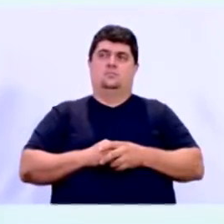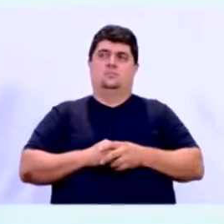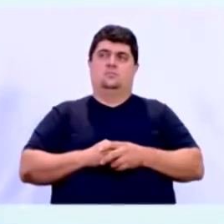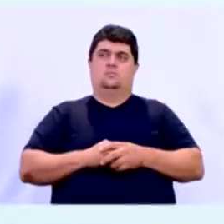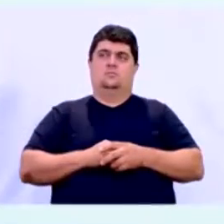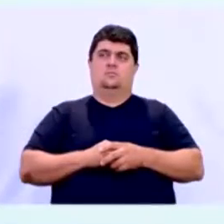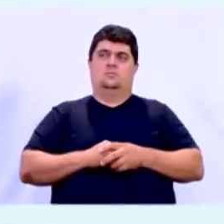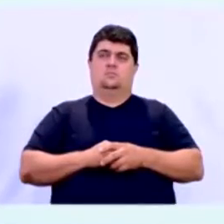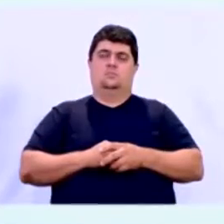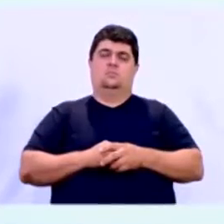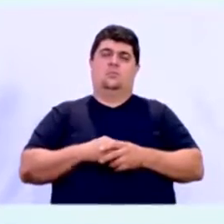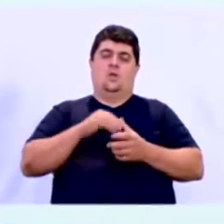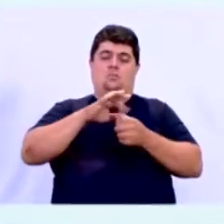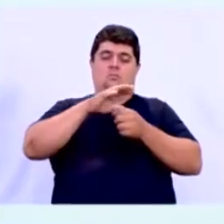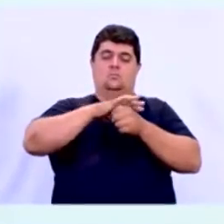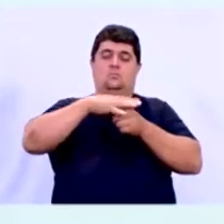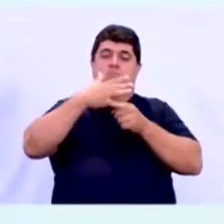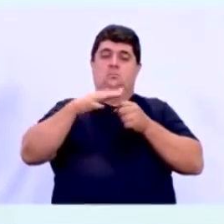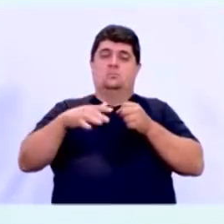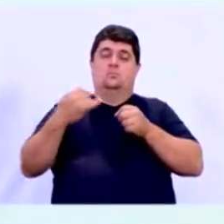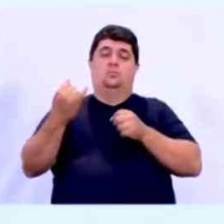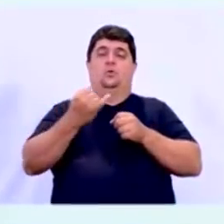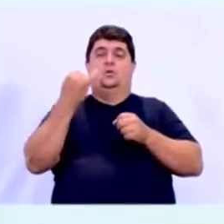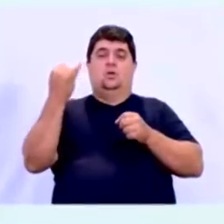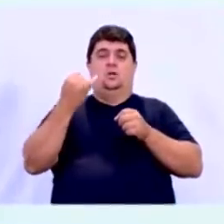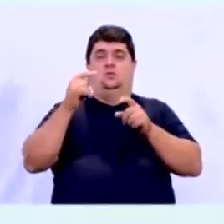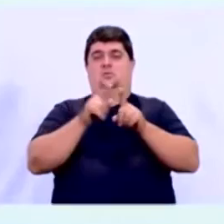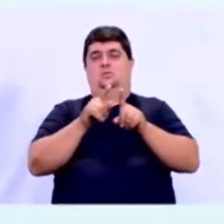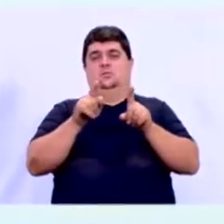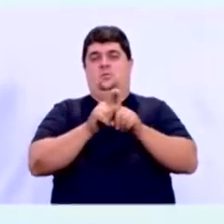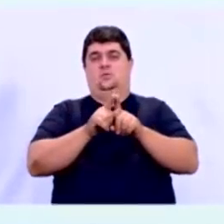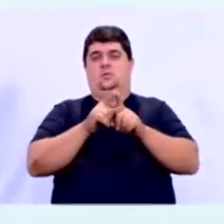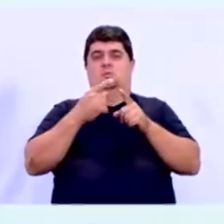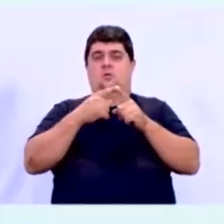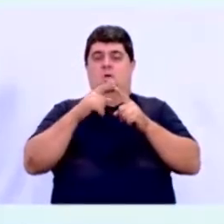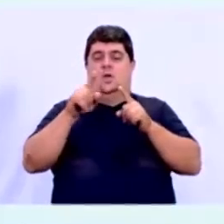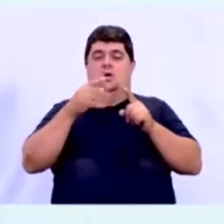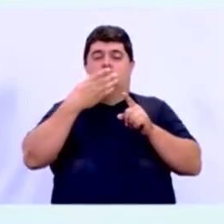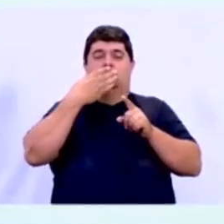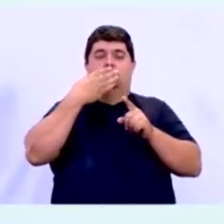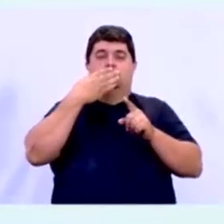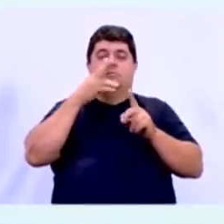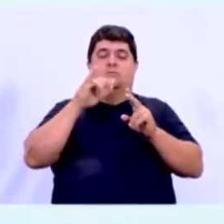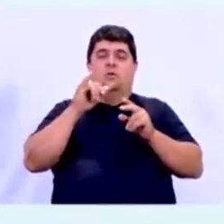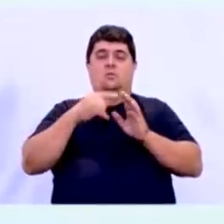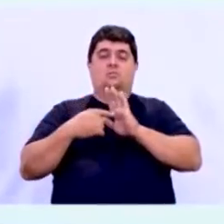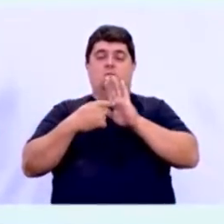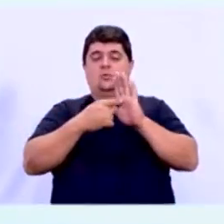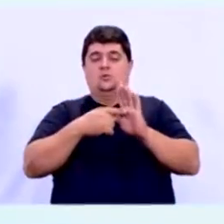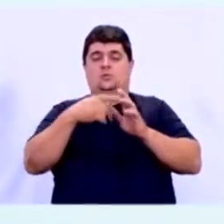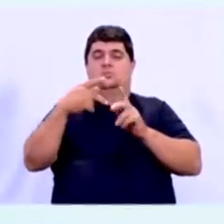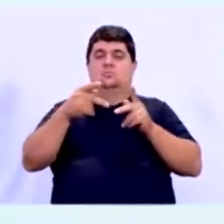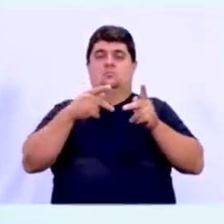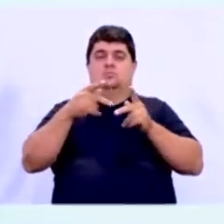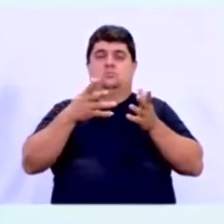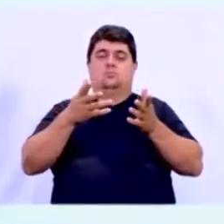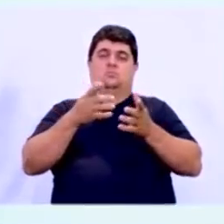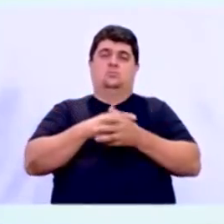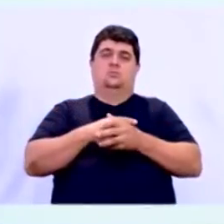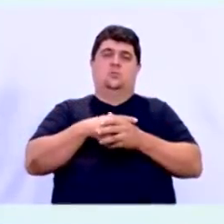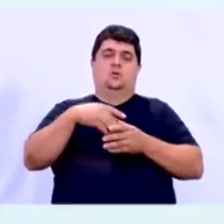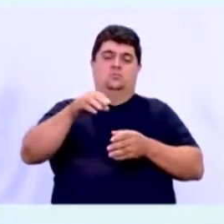de promoção, que é a forma como você vai apresentar o produto ou o serviço. E aí pode entrar a questão